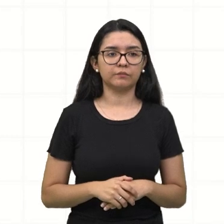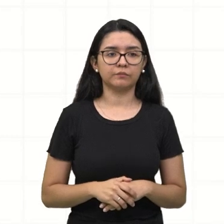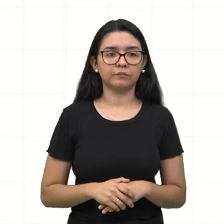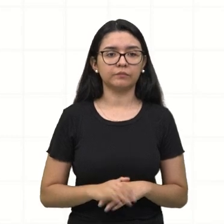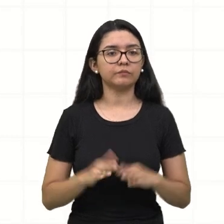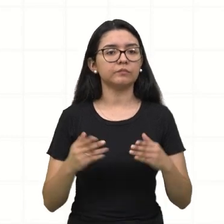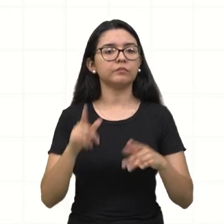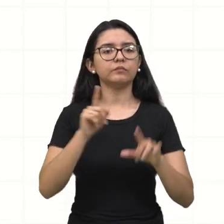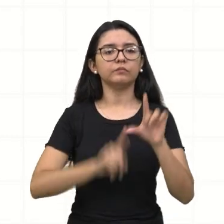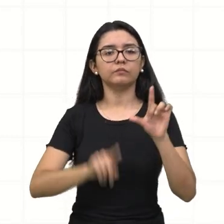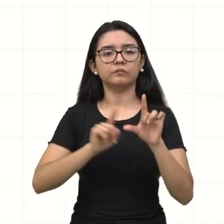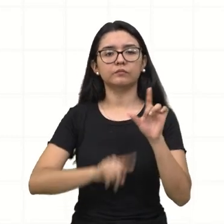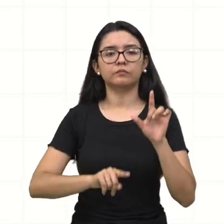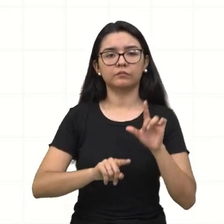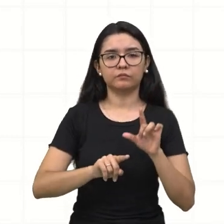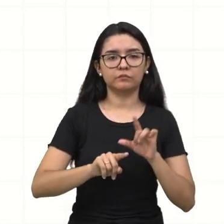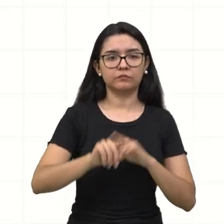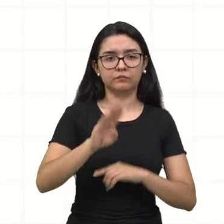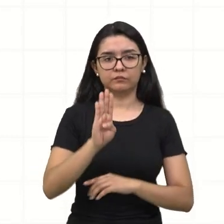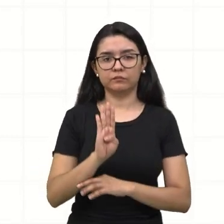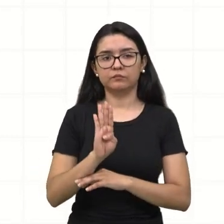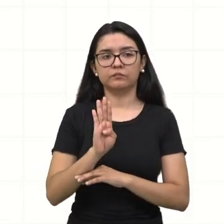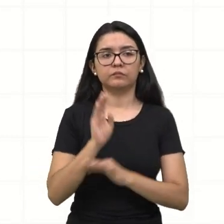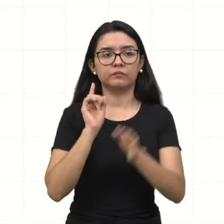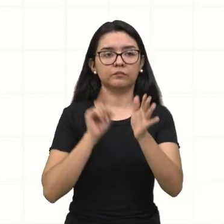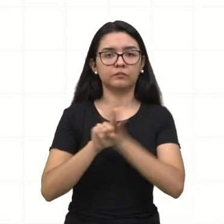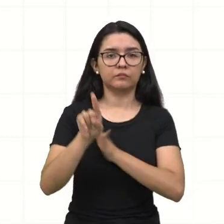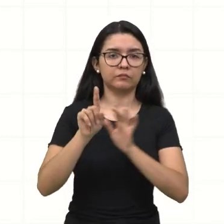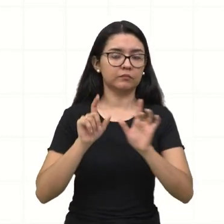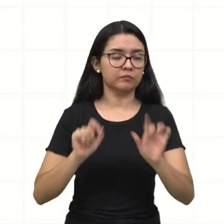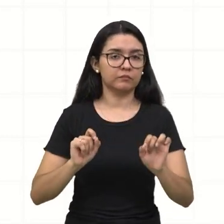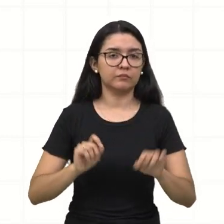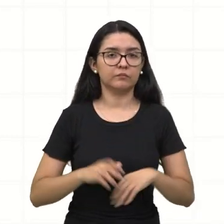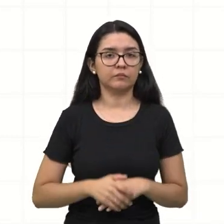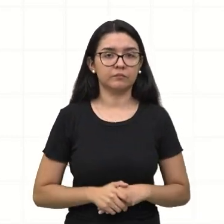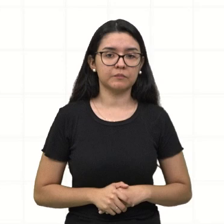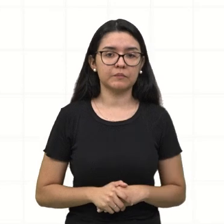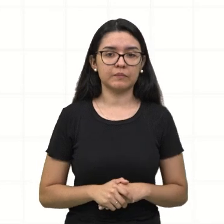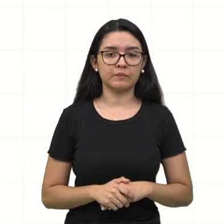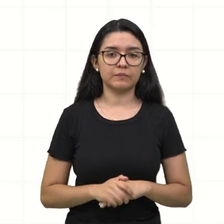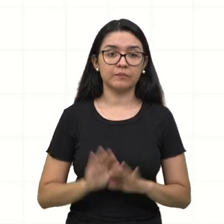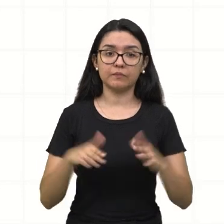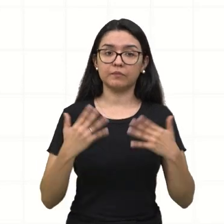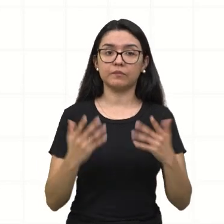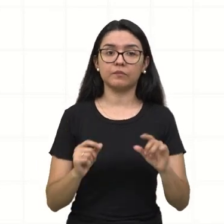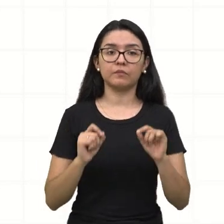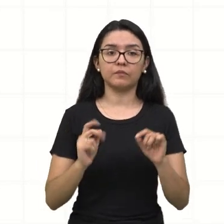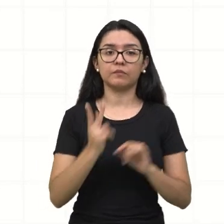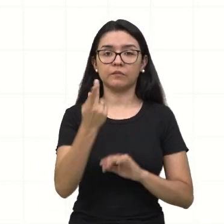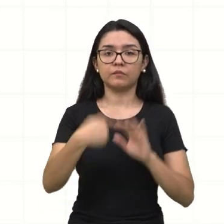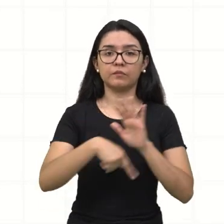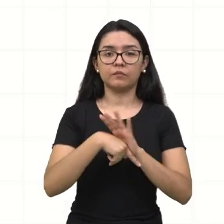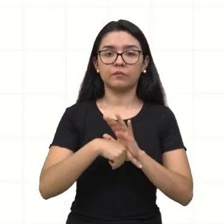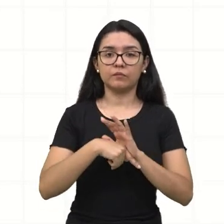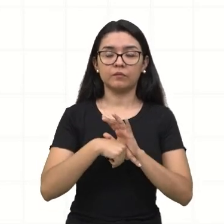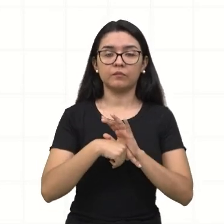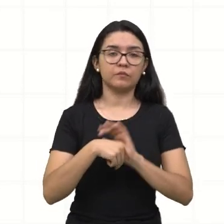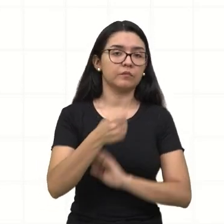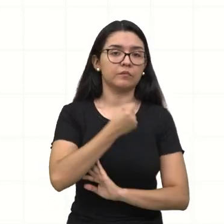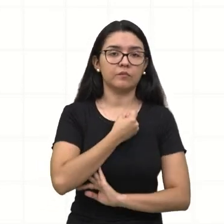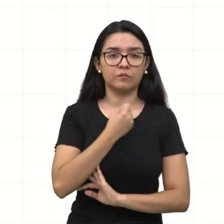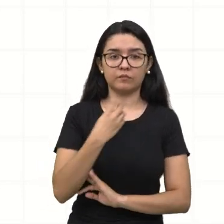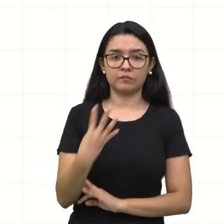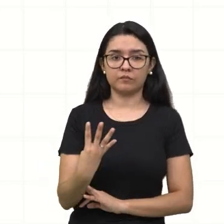Na letra B, a pergunta é a seguinte: qual o valor posicional